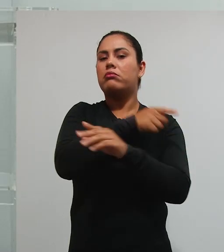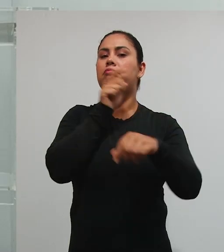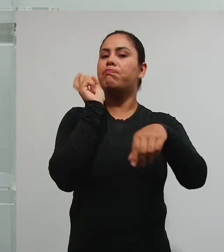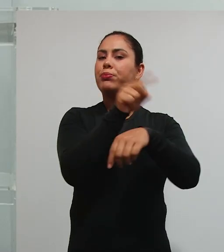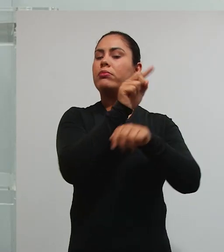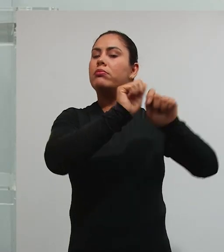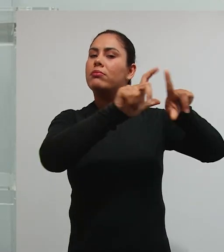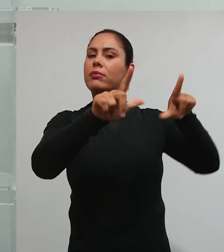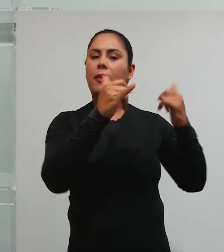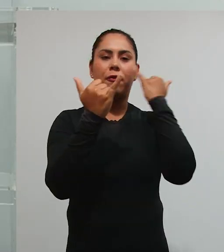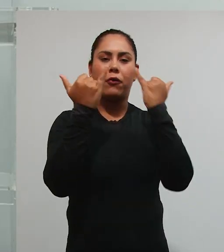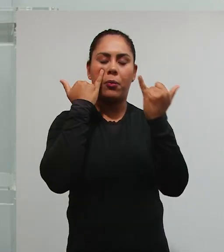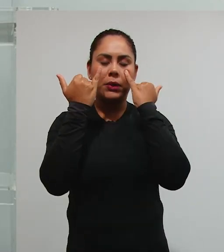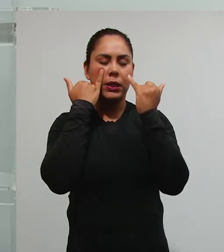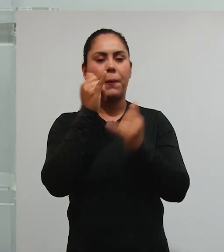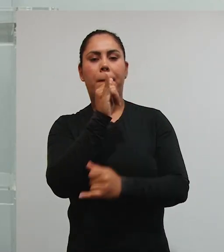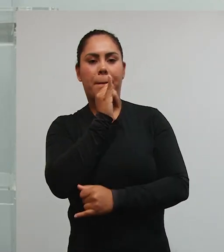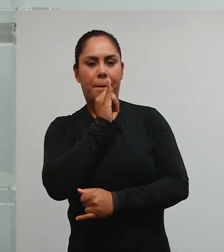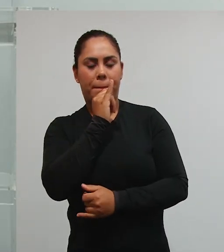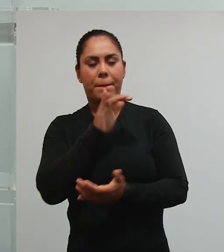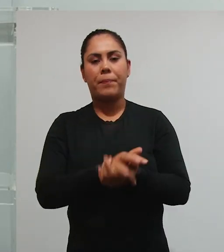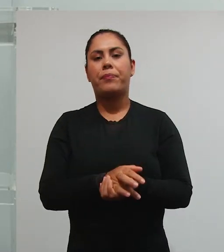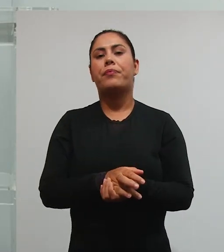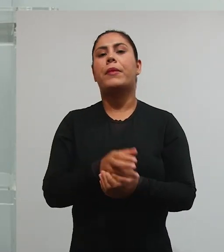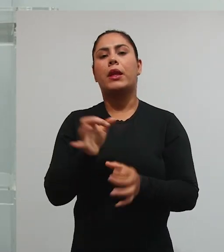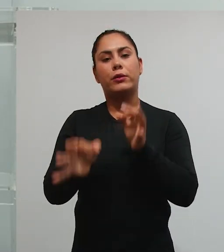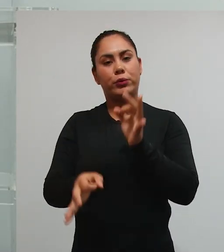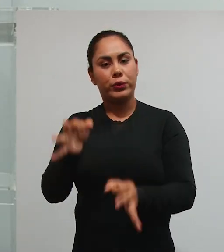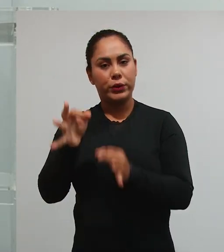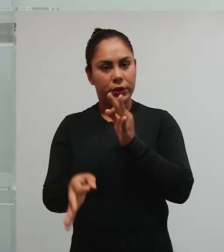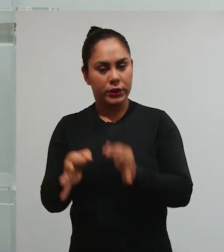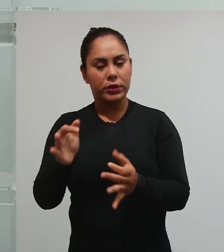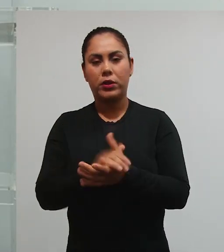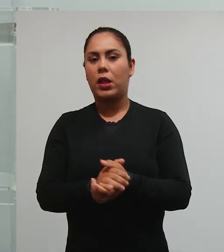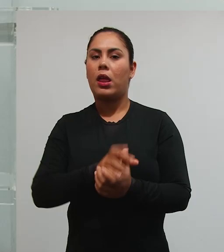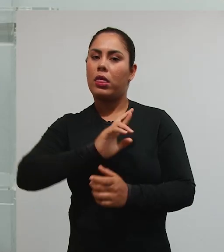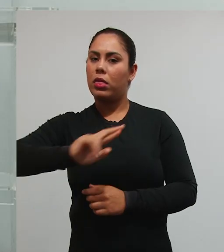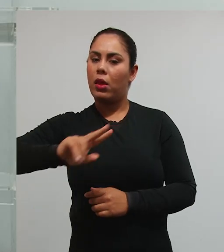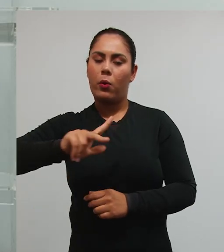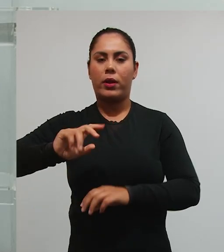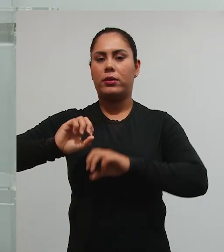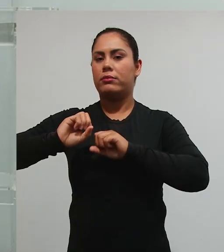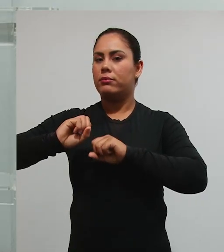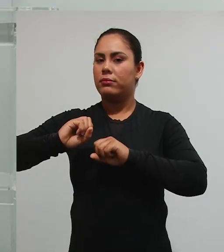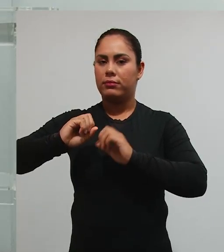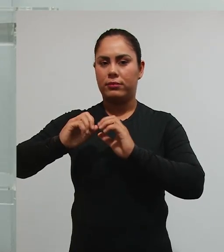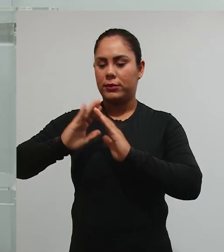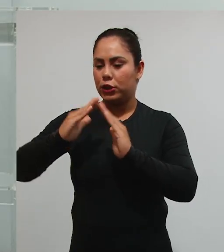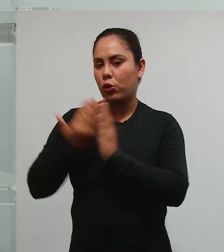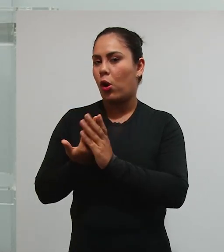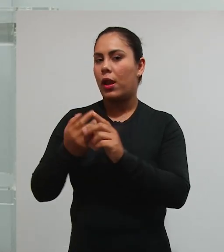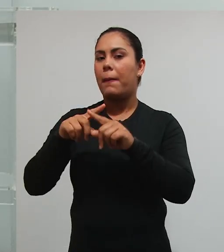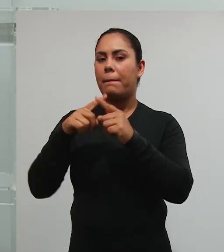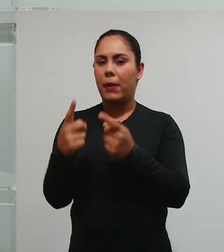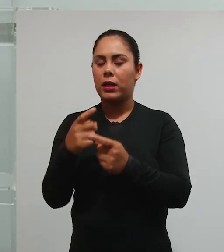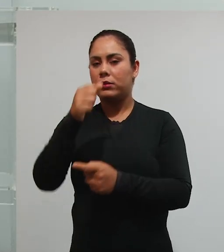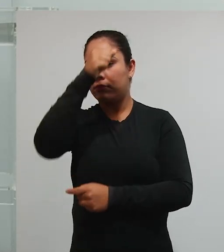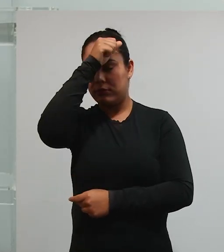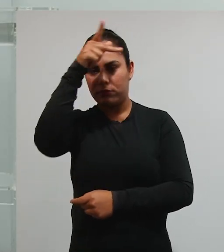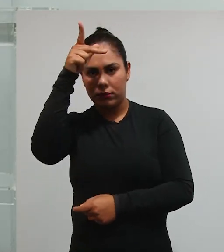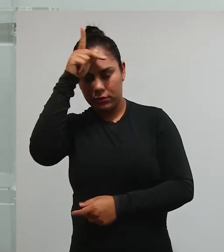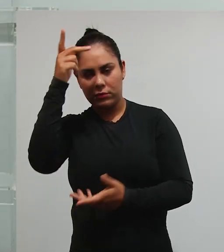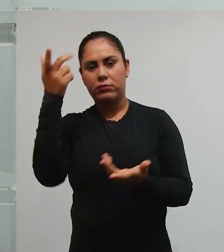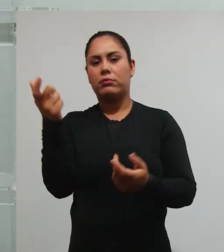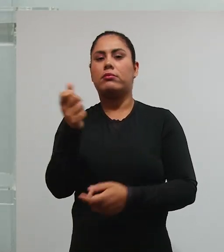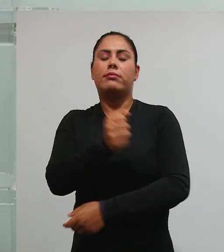episódios anteriores. Por exemplo, o Tribunal de Justiça é uma instituição não escolar. Aí a Escola Municipal